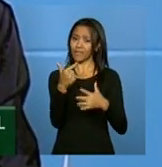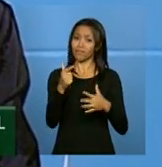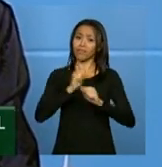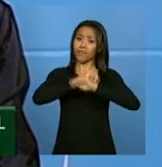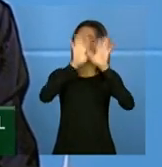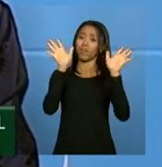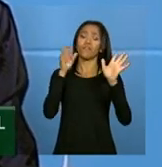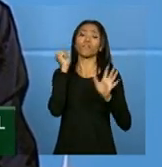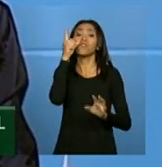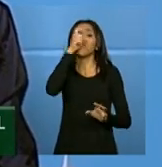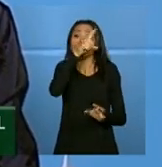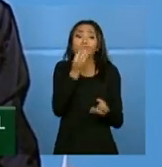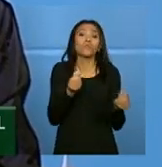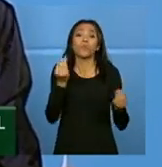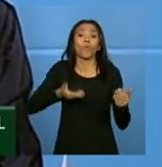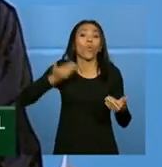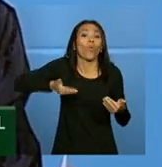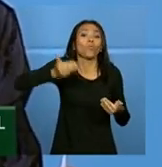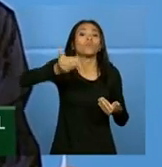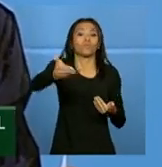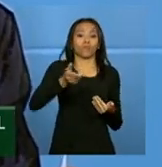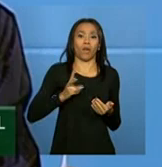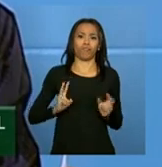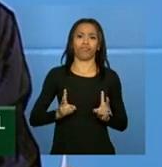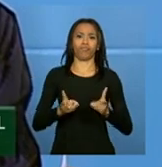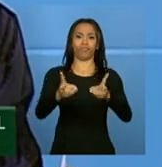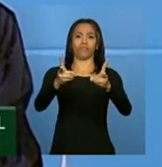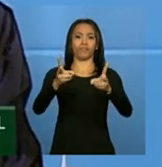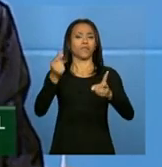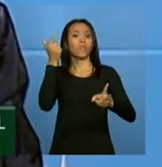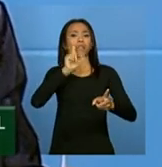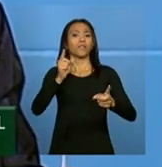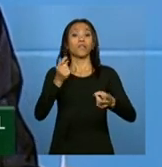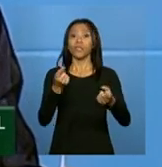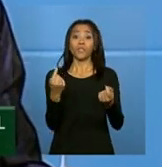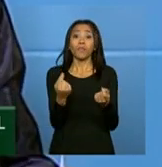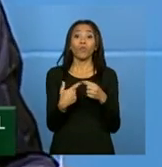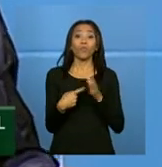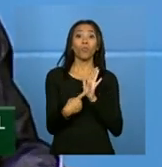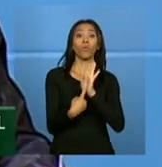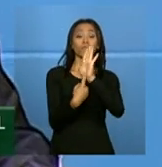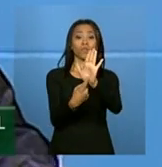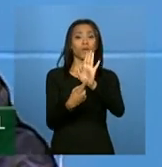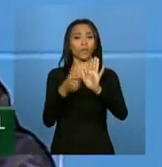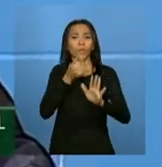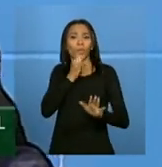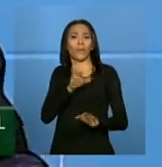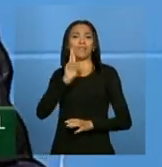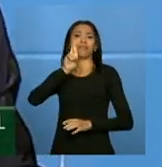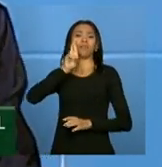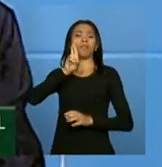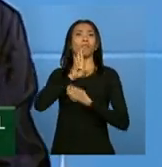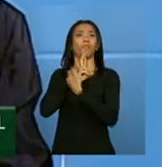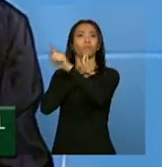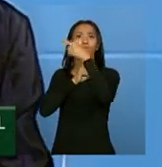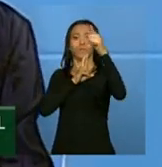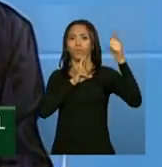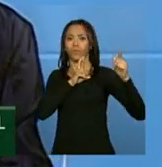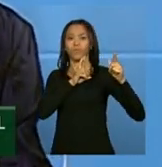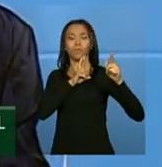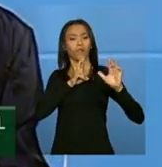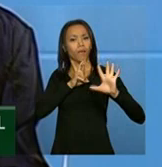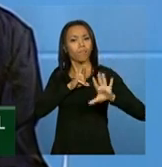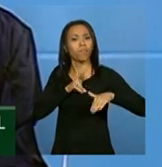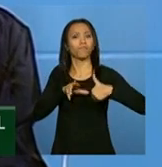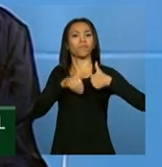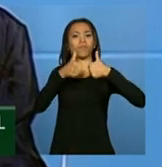é difícil continuar avançando. E damos também, não damos o exemplo positivo que a gente tem que estar dando para construir um consumo